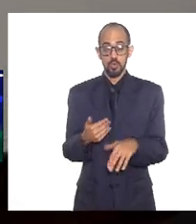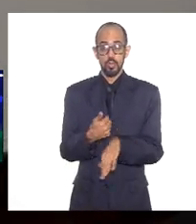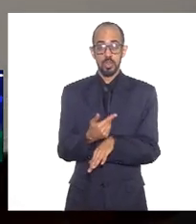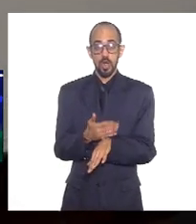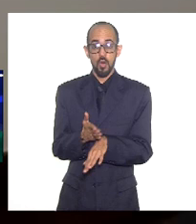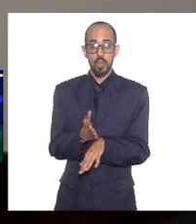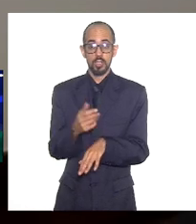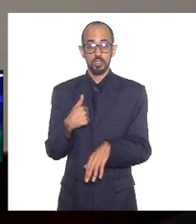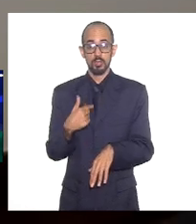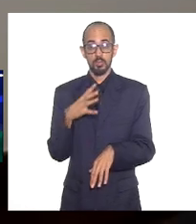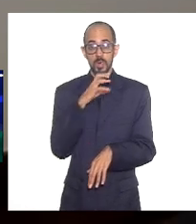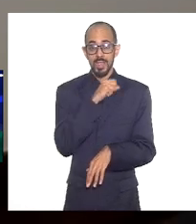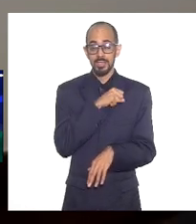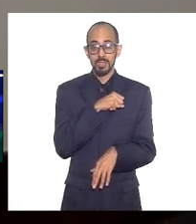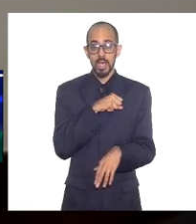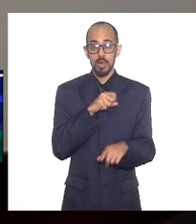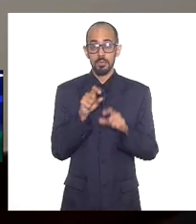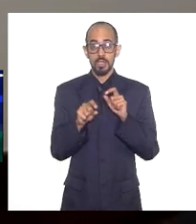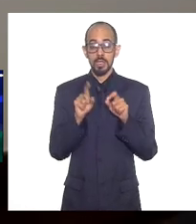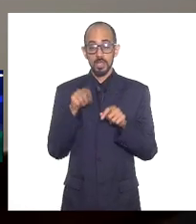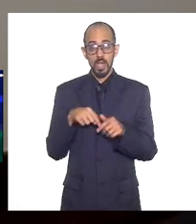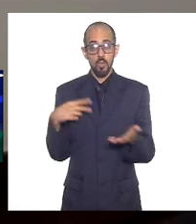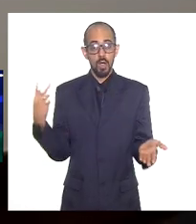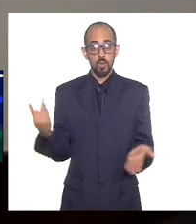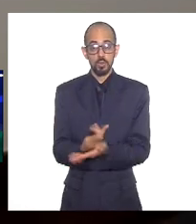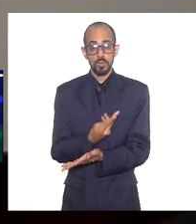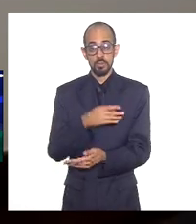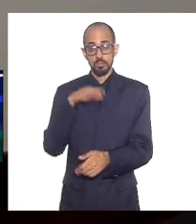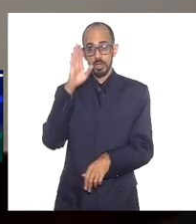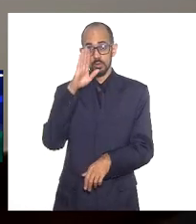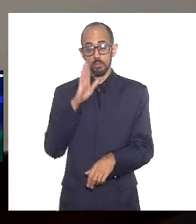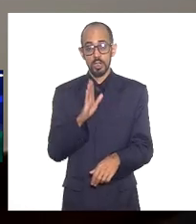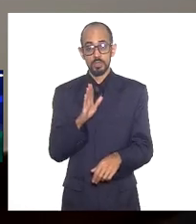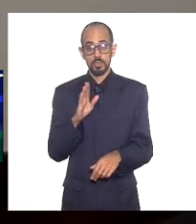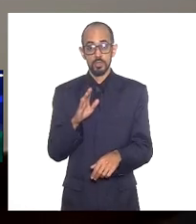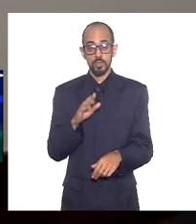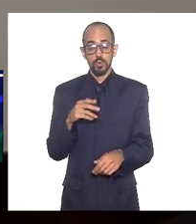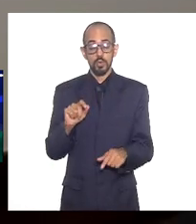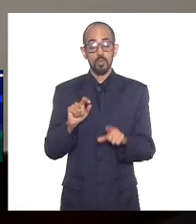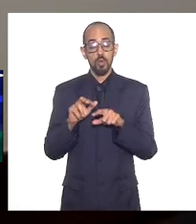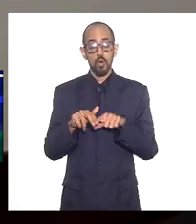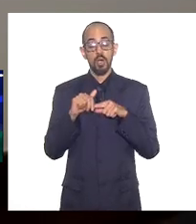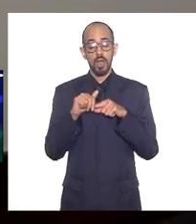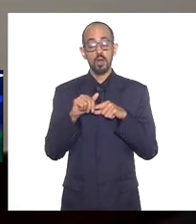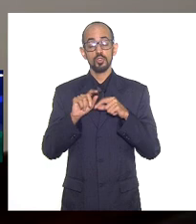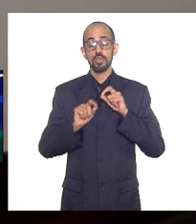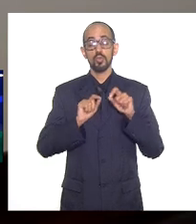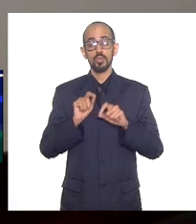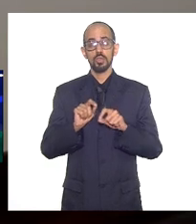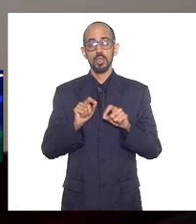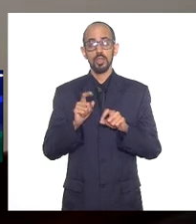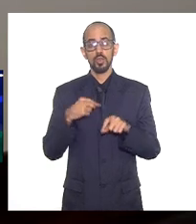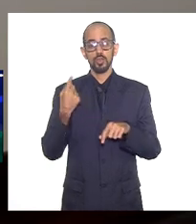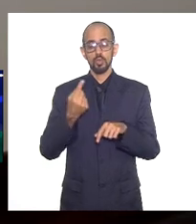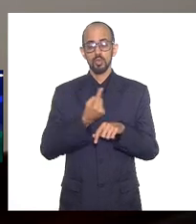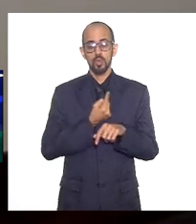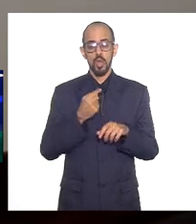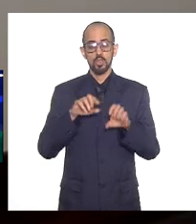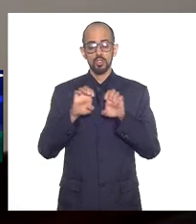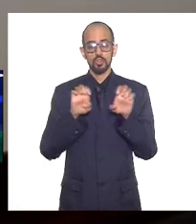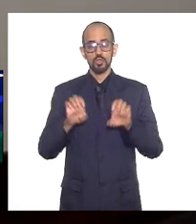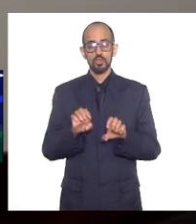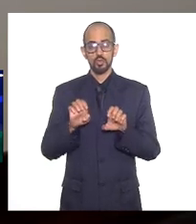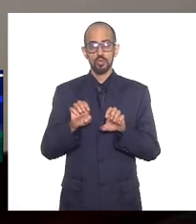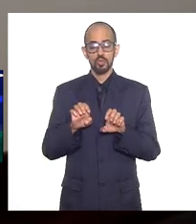né, que é um fenômeno da realidade brasileira que é decorrente diretamente da nossa